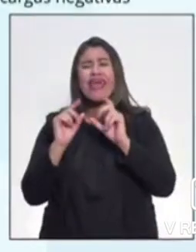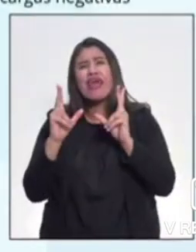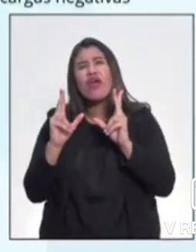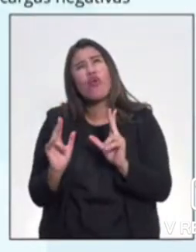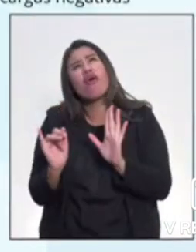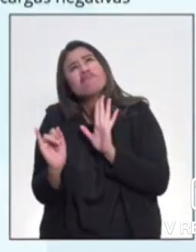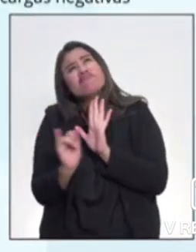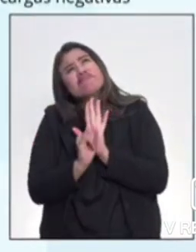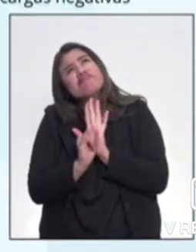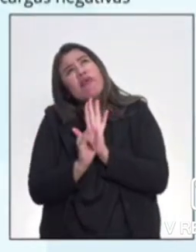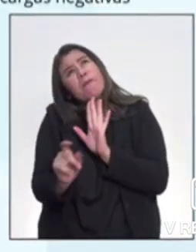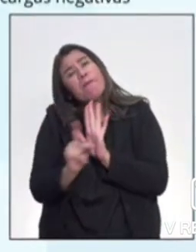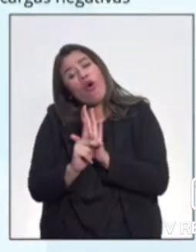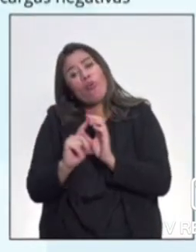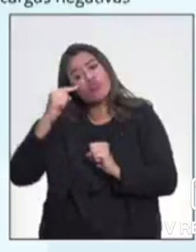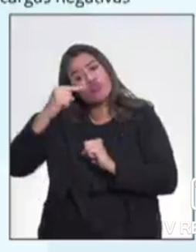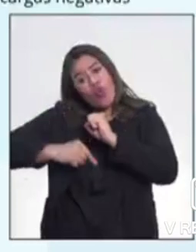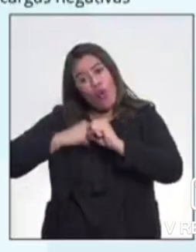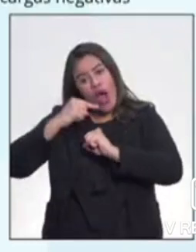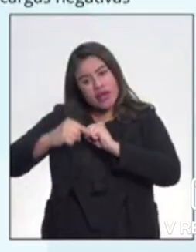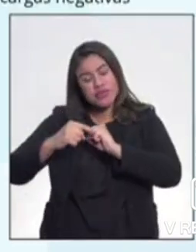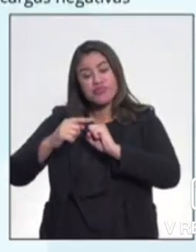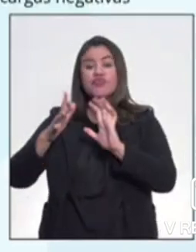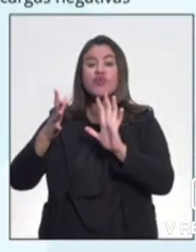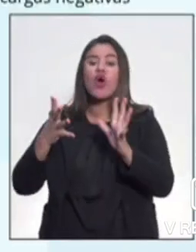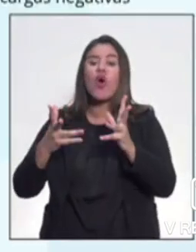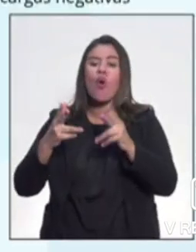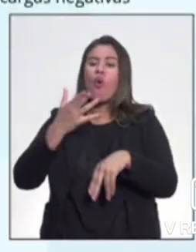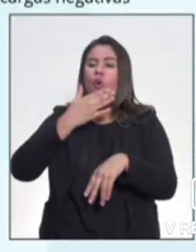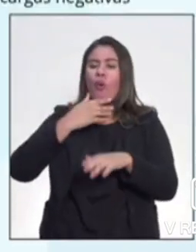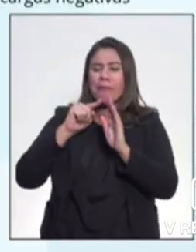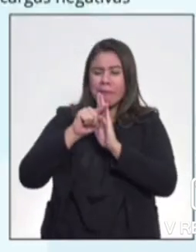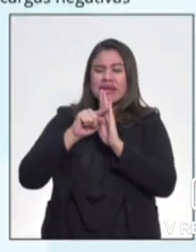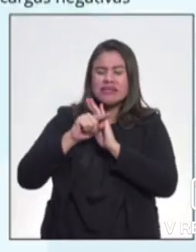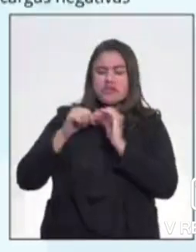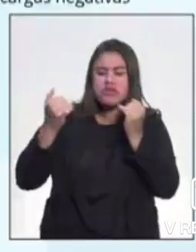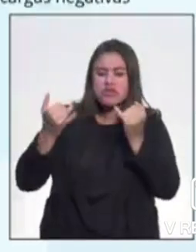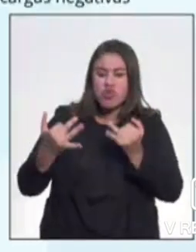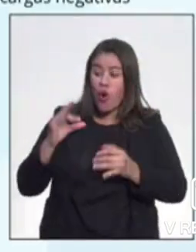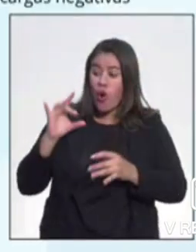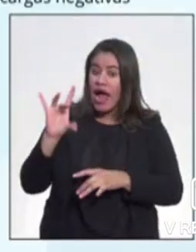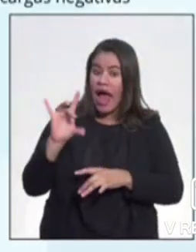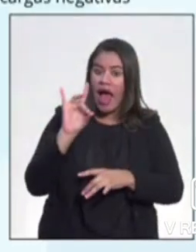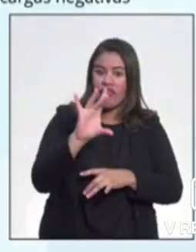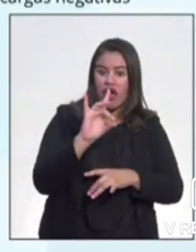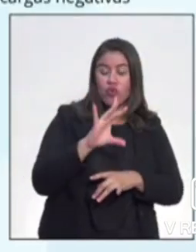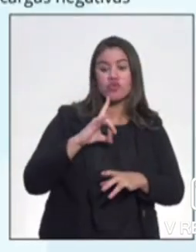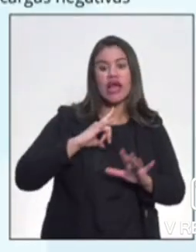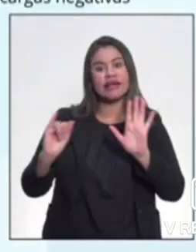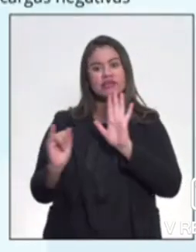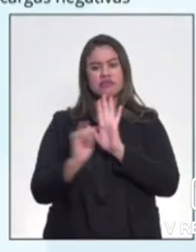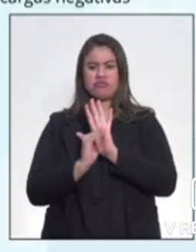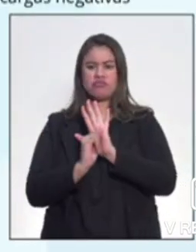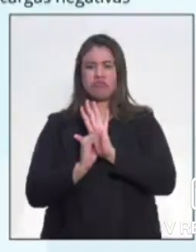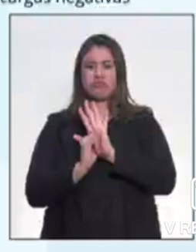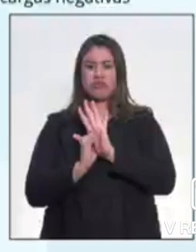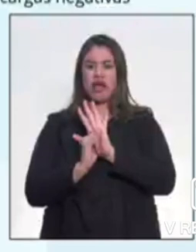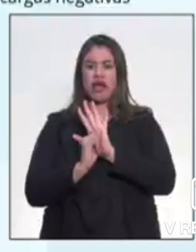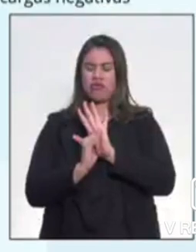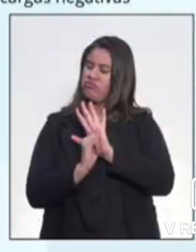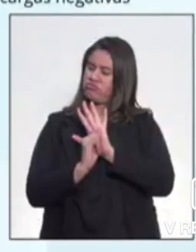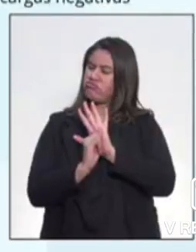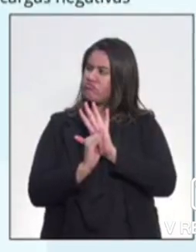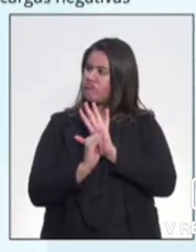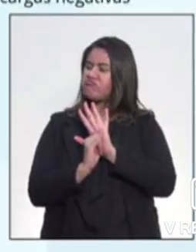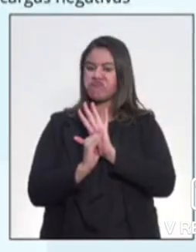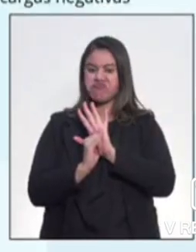como o Dalton falou lá atrás, né, que cada um tem a sua identidade. Então, o número atômico, que é